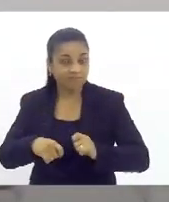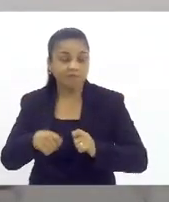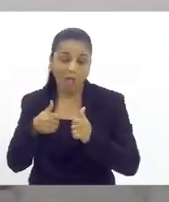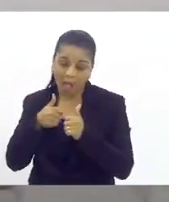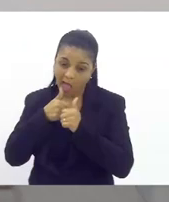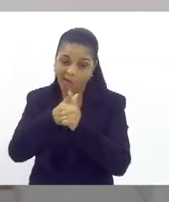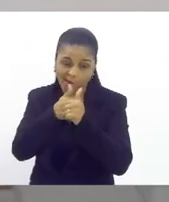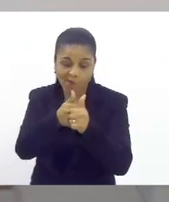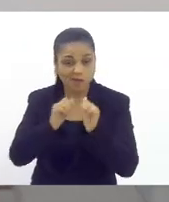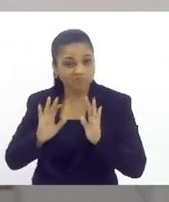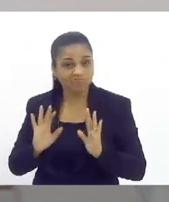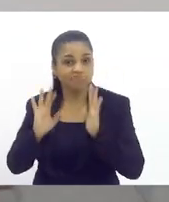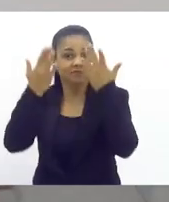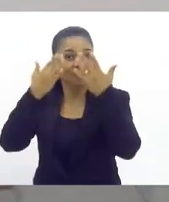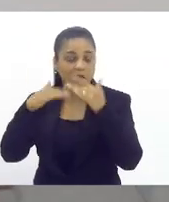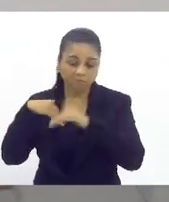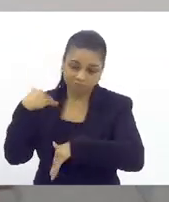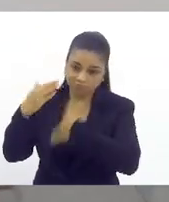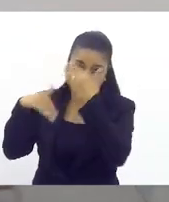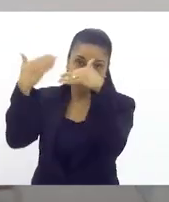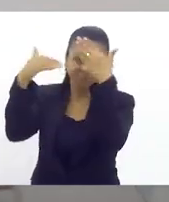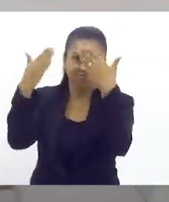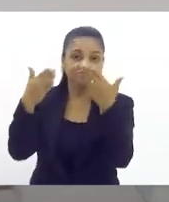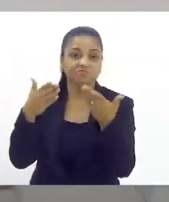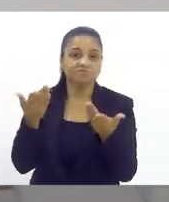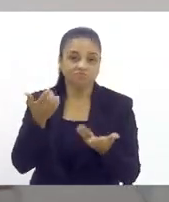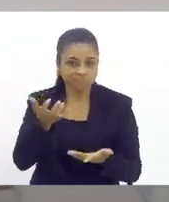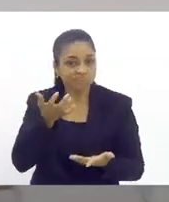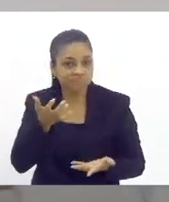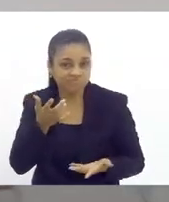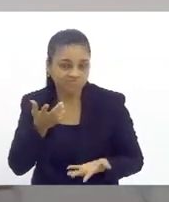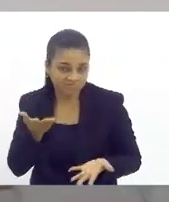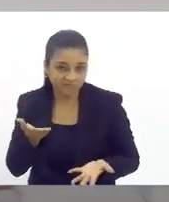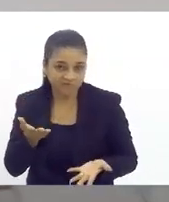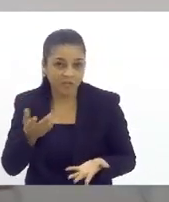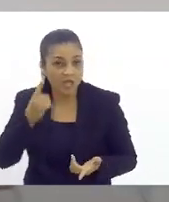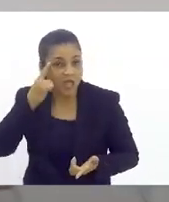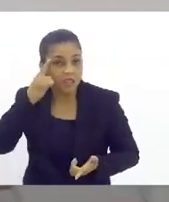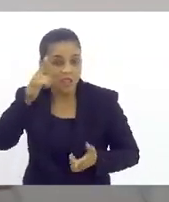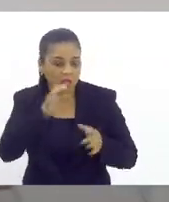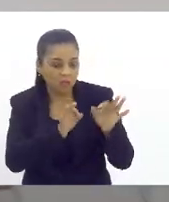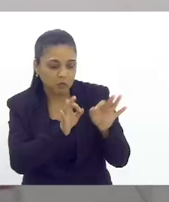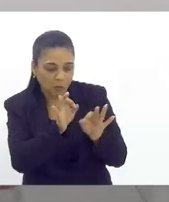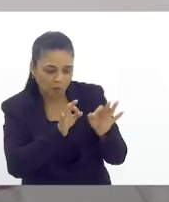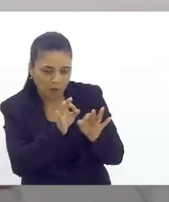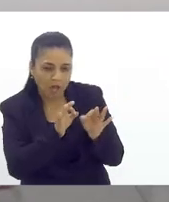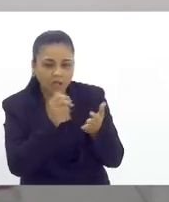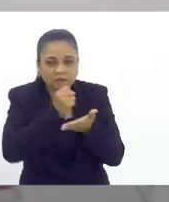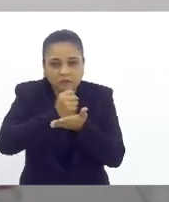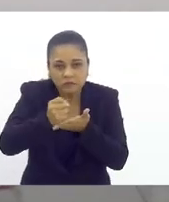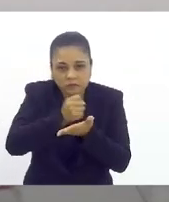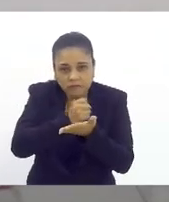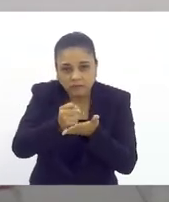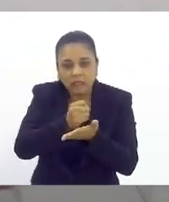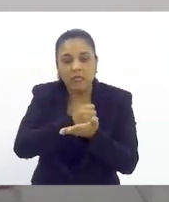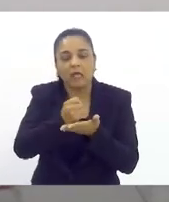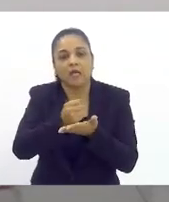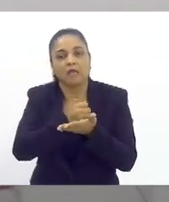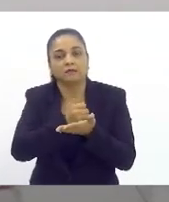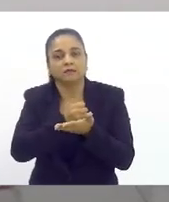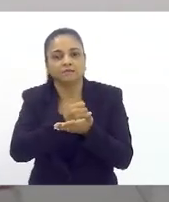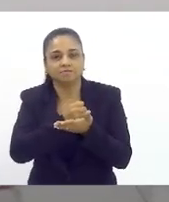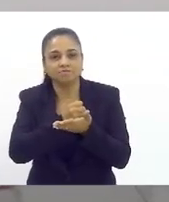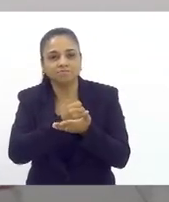Celebrar os avanços que é o que a gente quer sobretudo essa ideia do plano ser contratado né e dessas outras